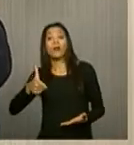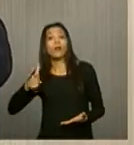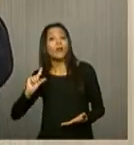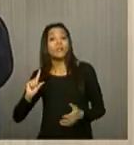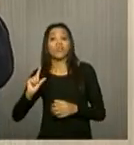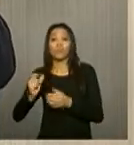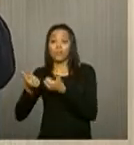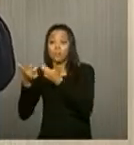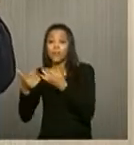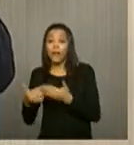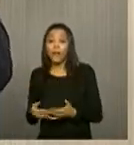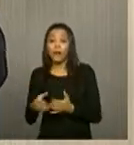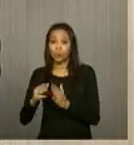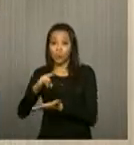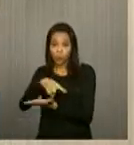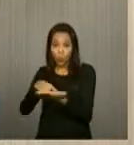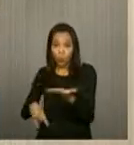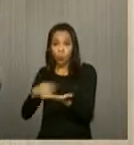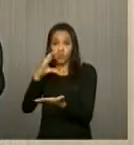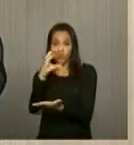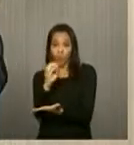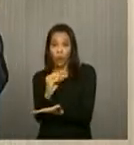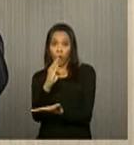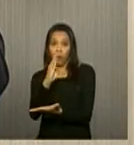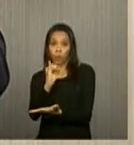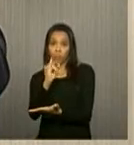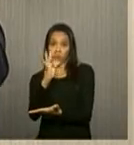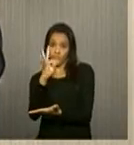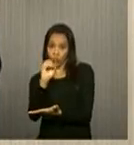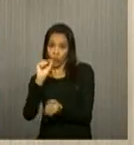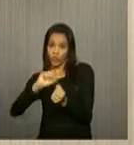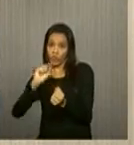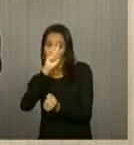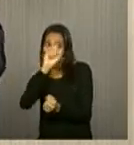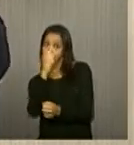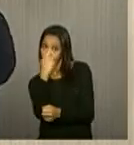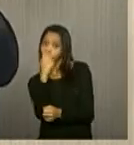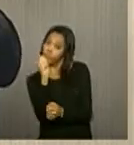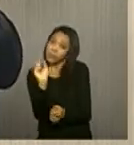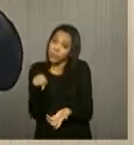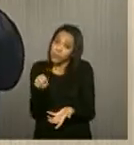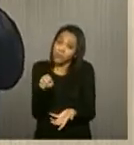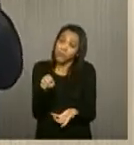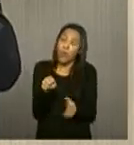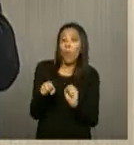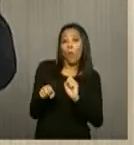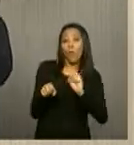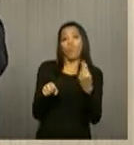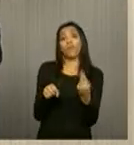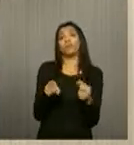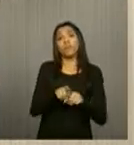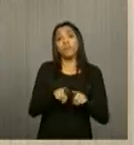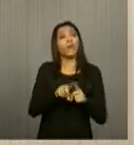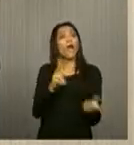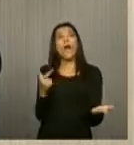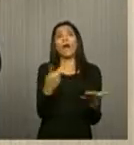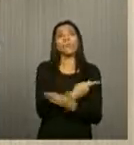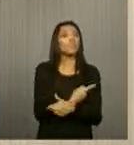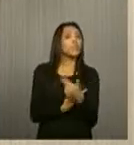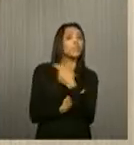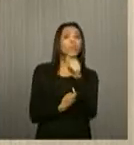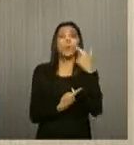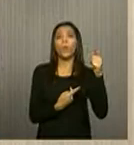certificado de óbito na declaração de óbito emitida na argentina sim como poderia ter sido causada por outras patologias